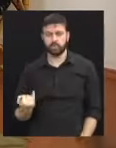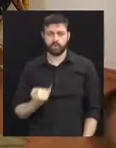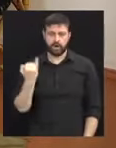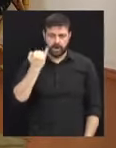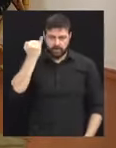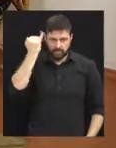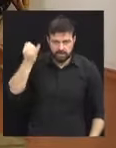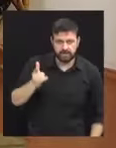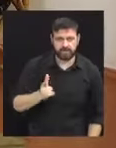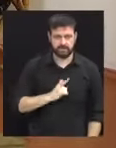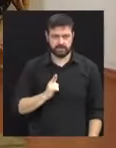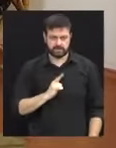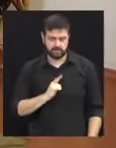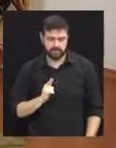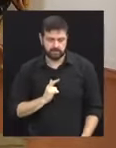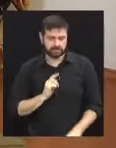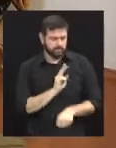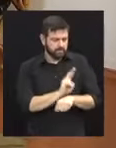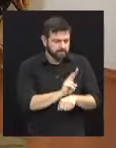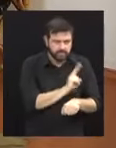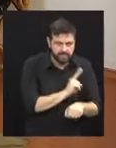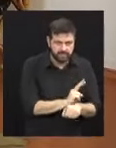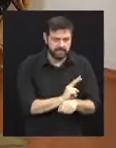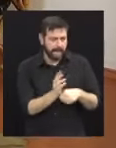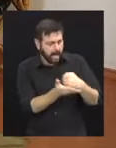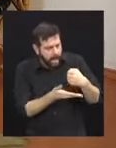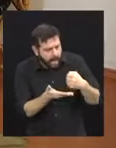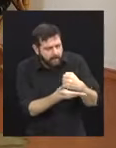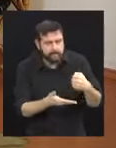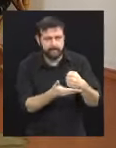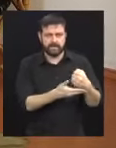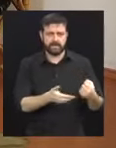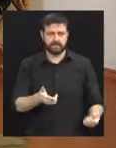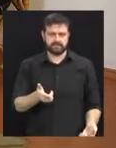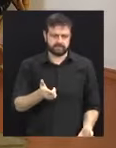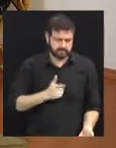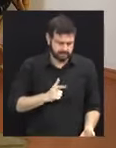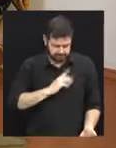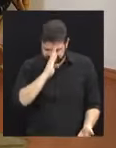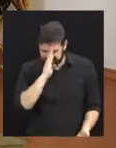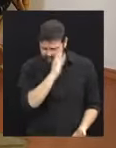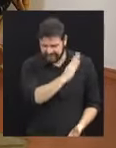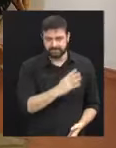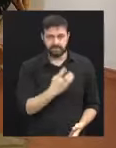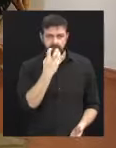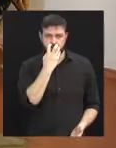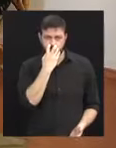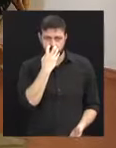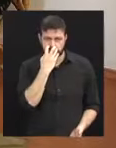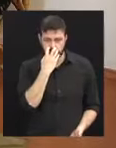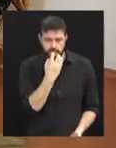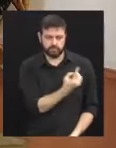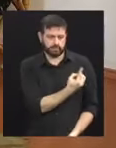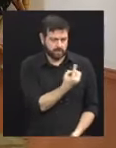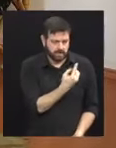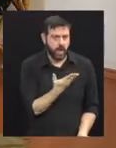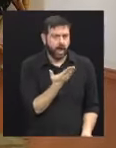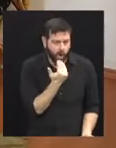o máximo, as condições básicas e prioritárias para o cachorro sozinho se